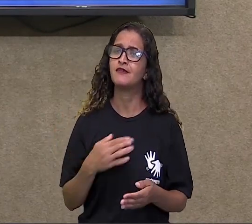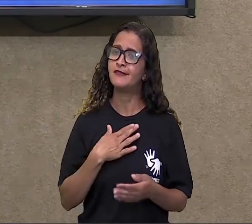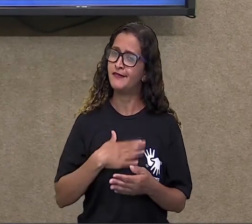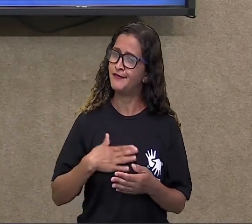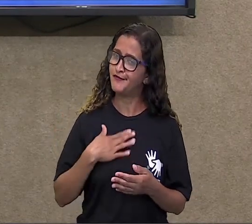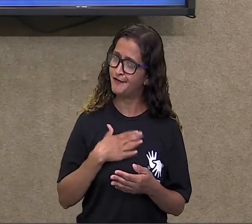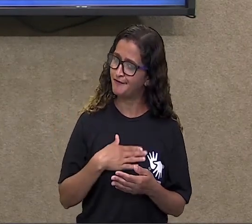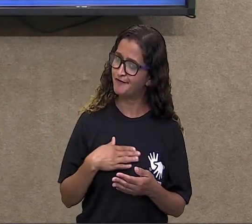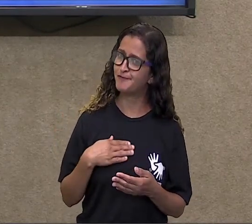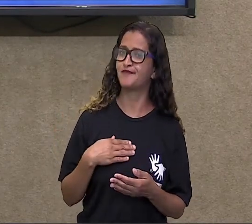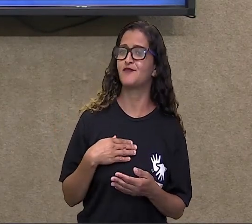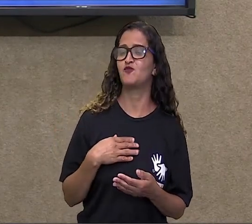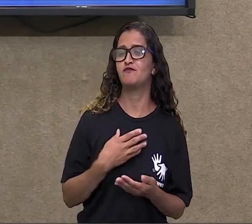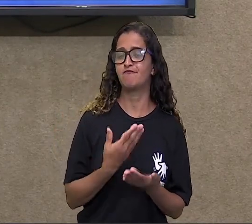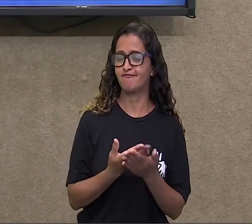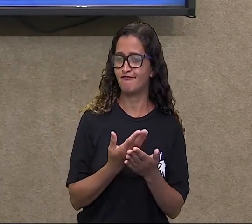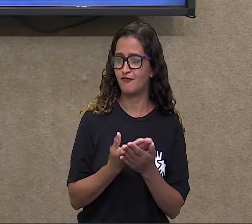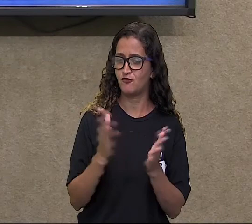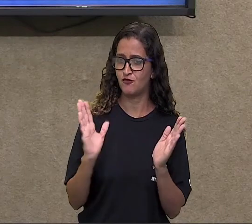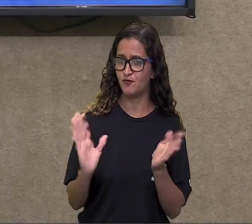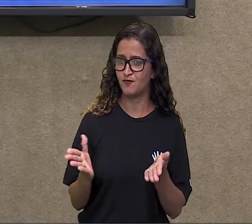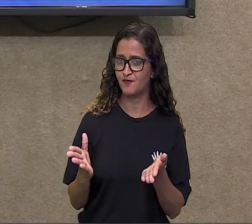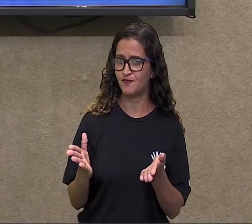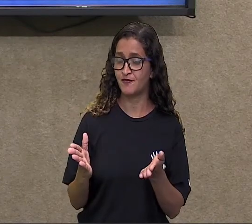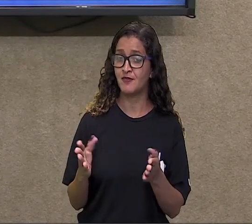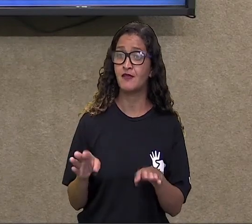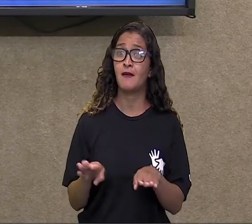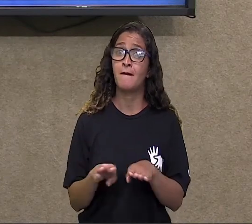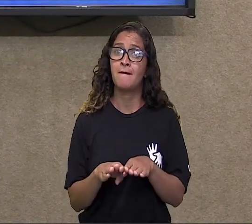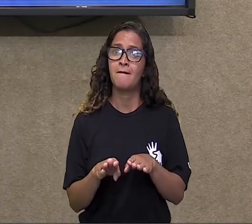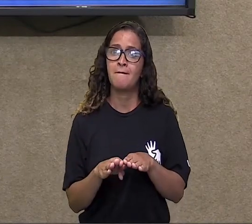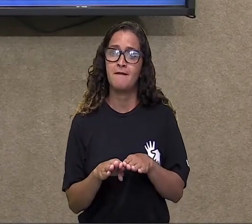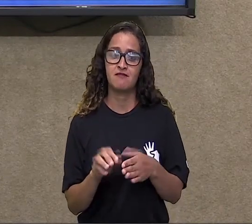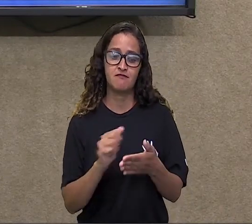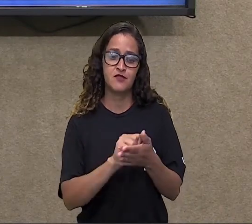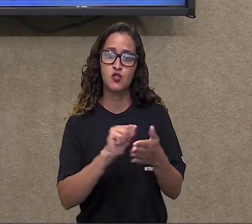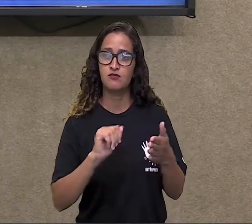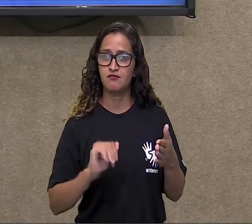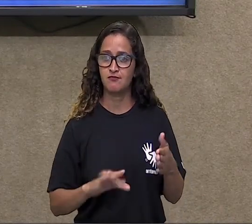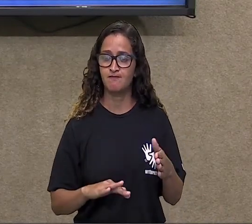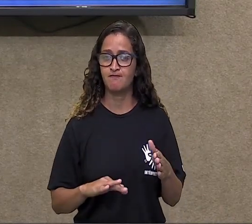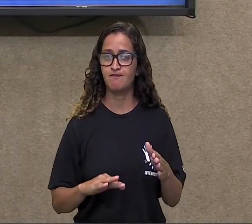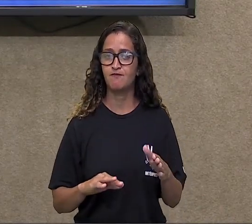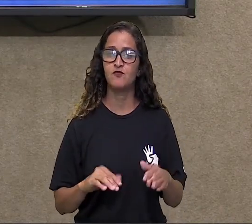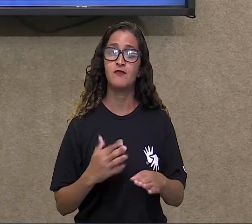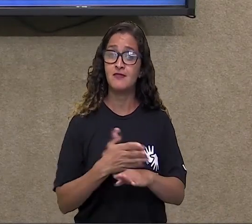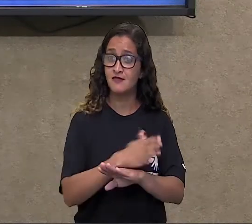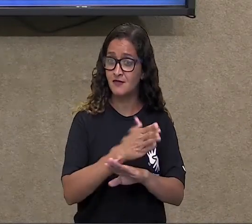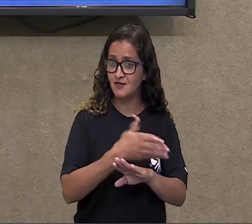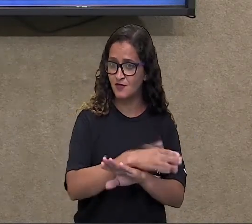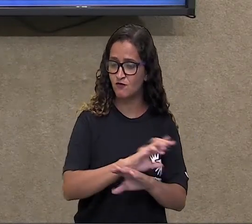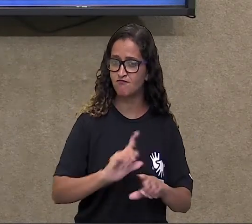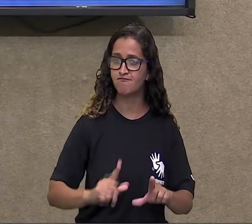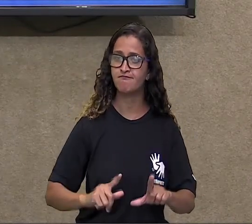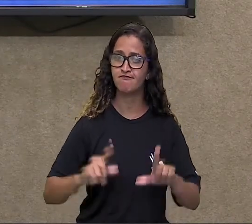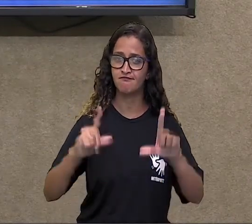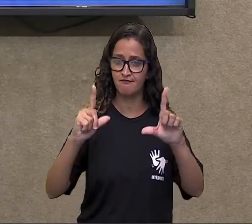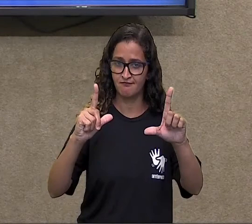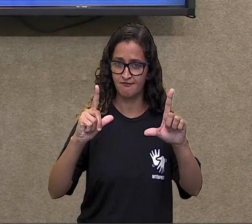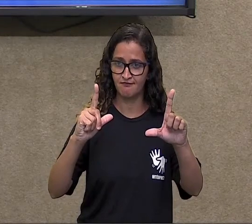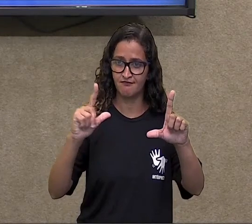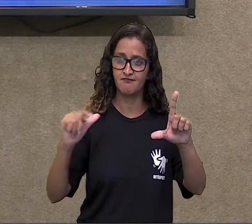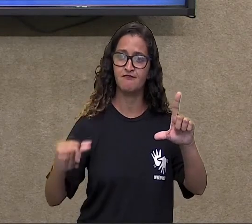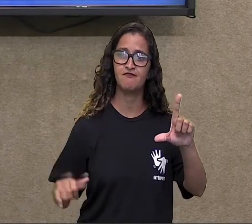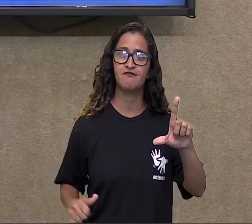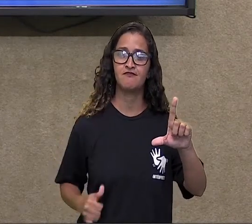vocês tenham gostado da nossa aula de hoje. E para acessar as nossas atividades na plataforma SMED, aponta a câmera do seu celular